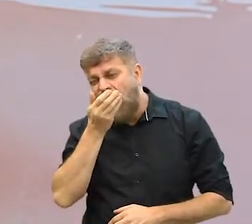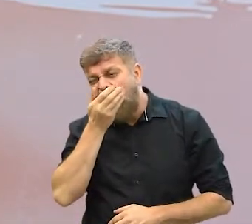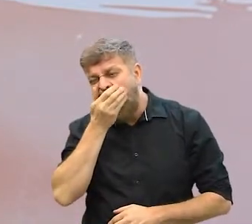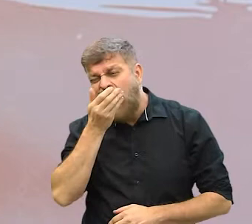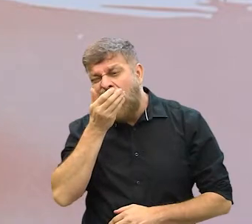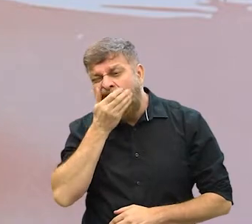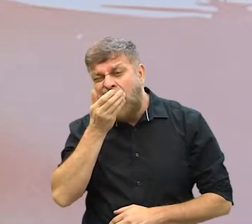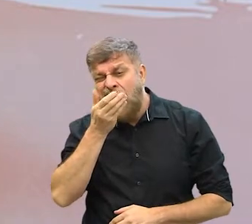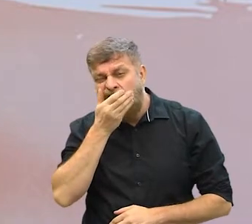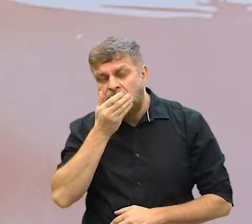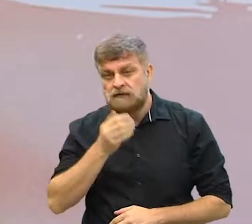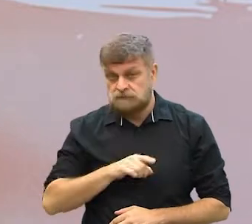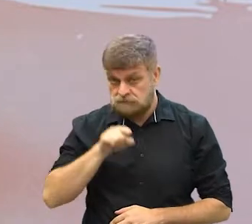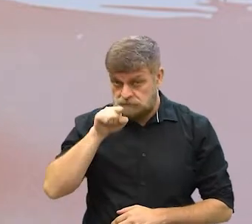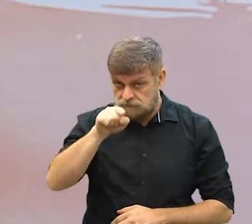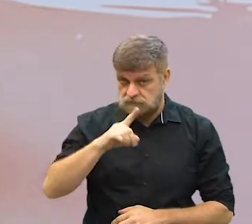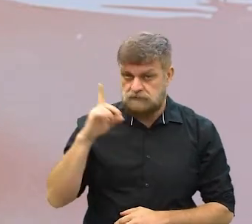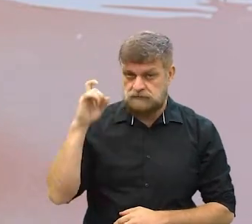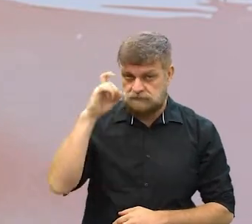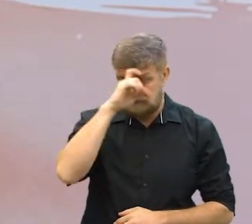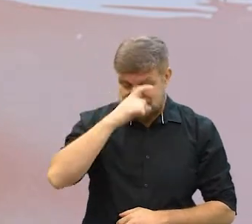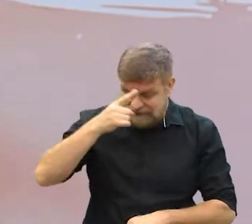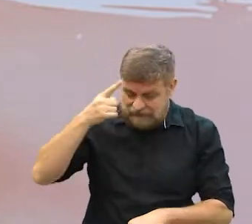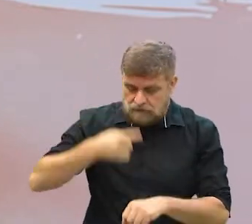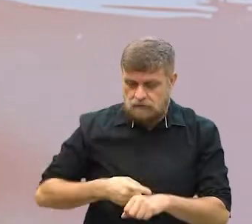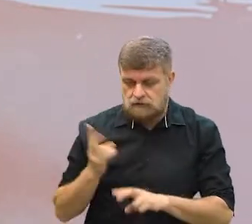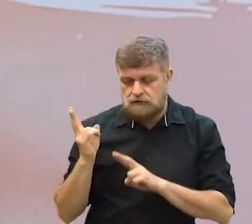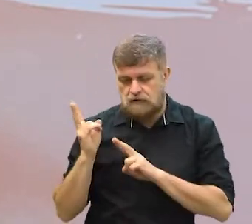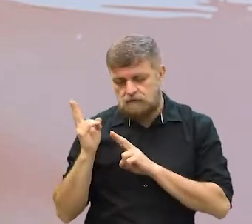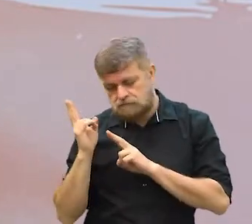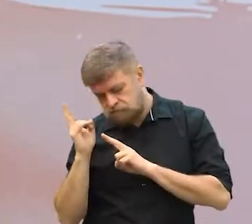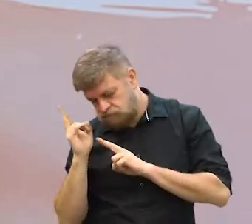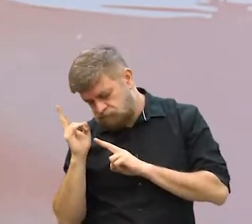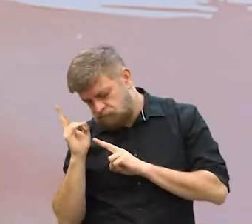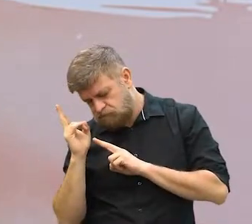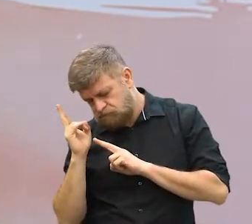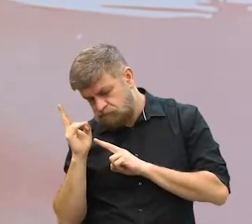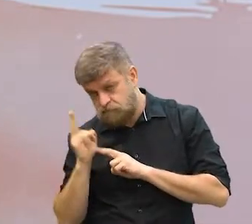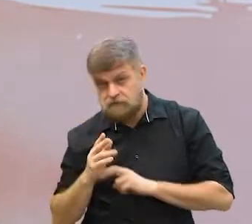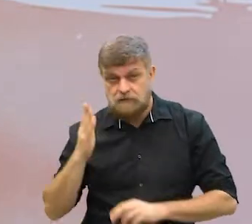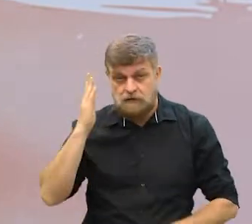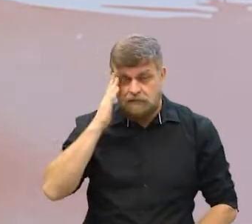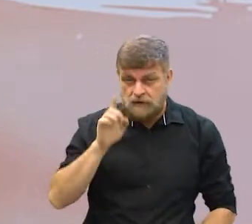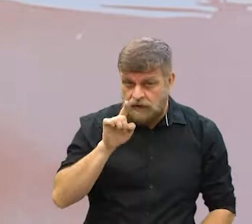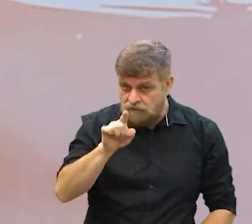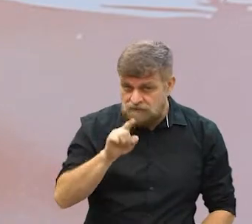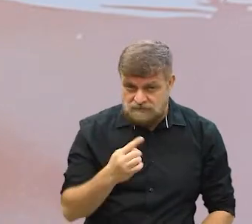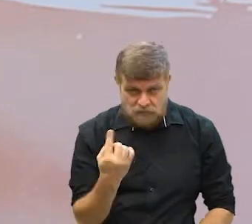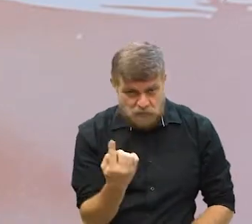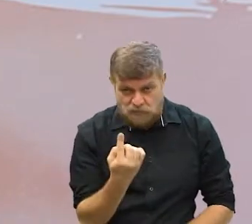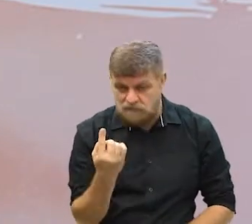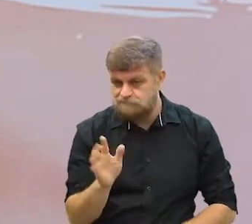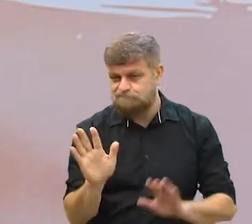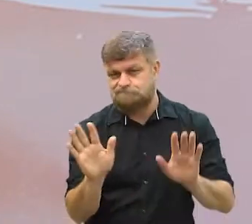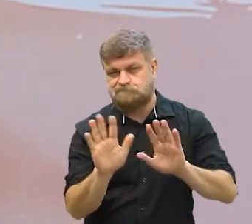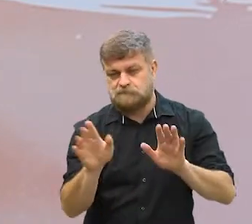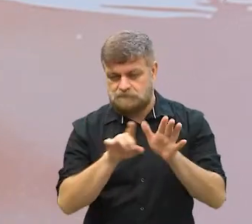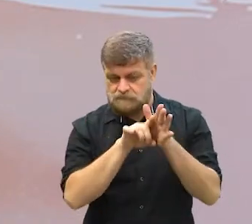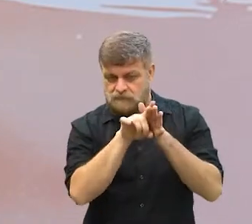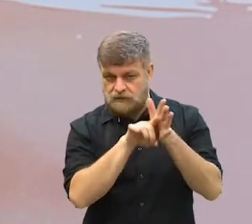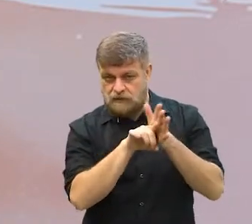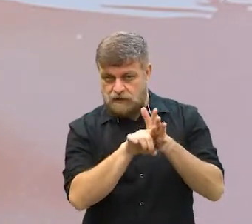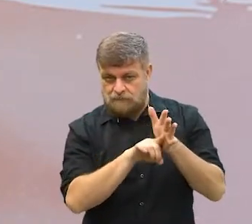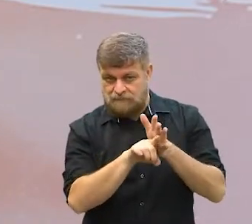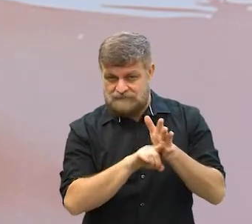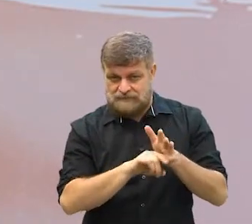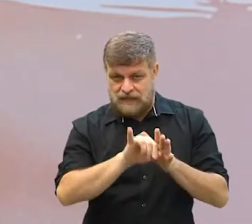programa é para você que está aí com dificuldade na hora de dormir. E saiba que você não está sozinho. Olha só, uma pesquisa